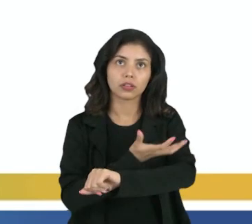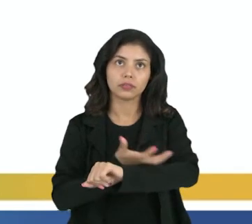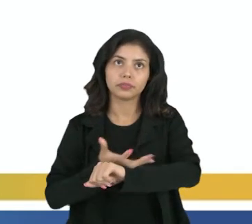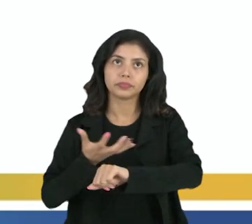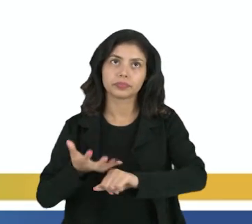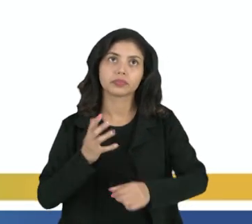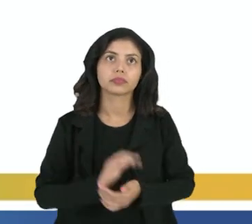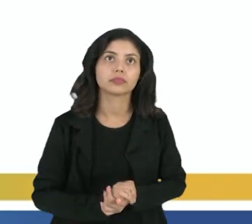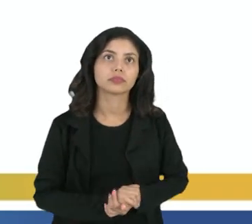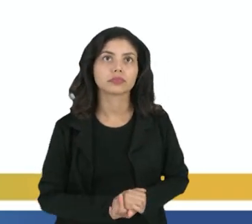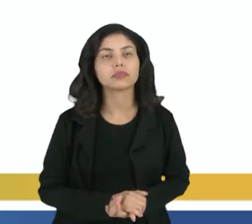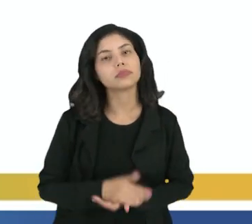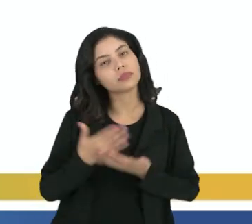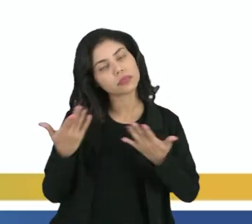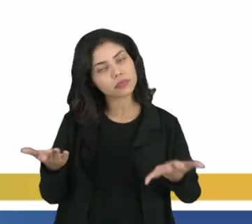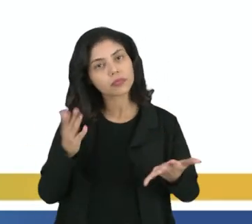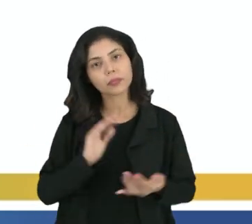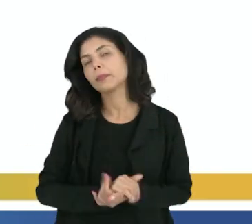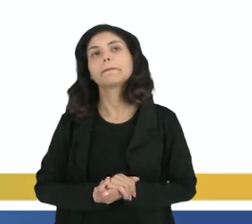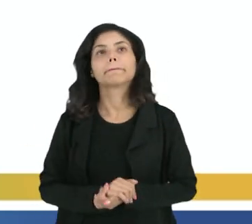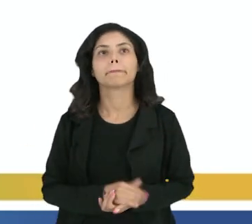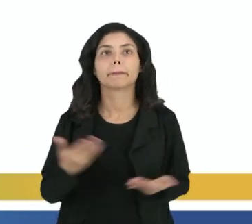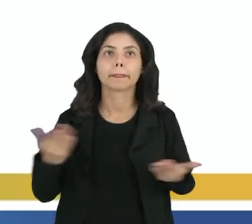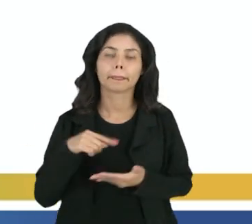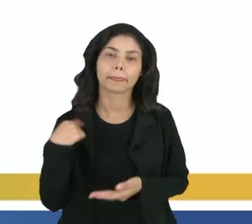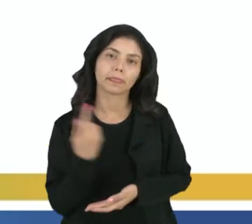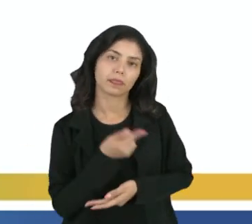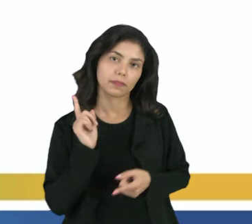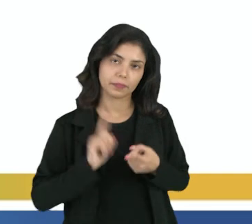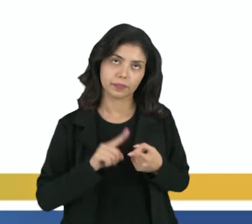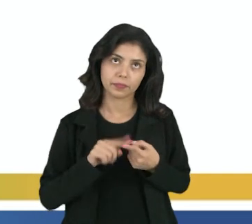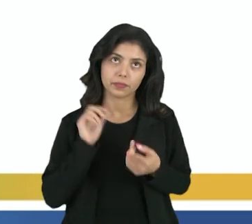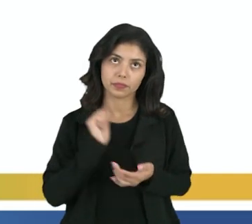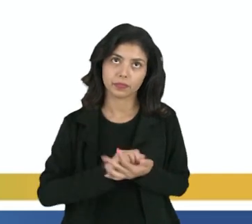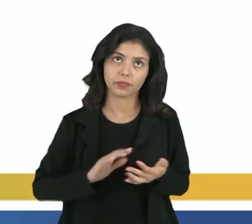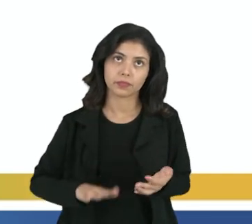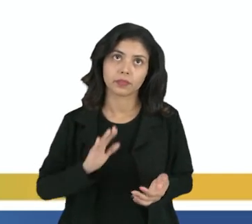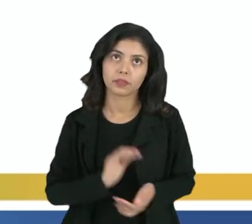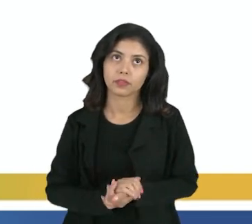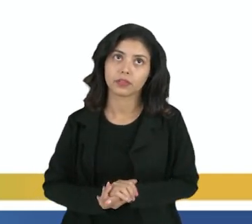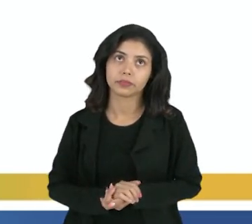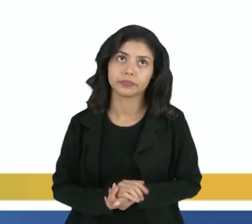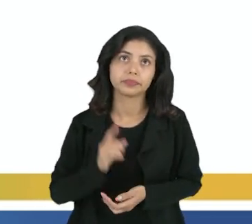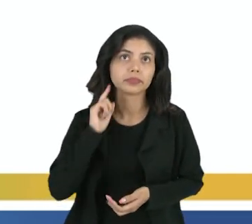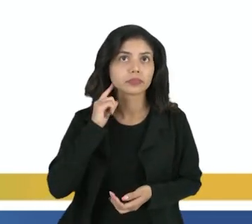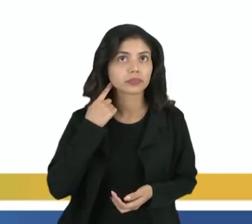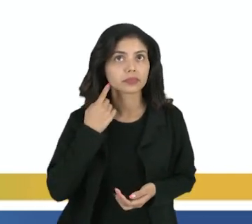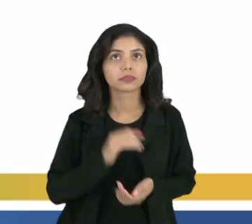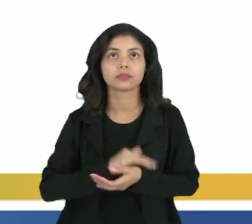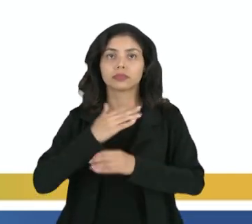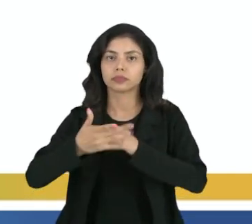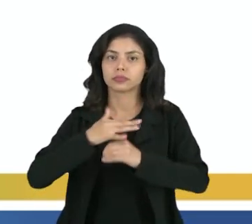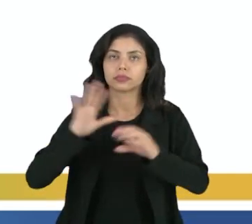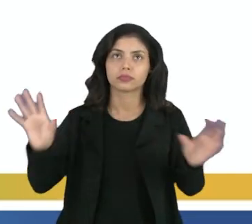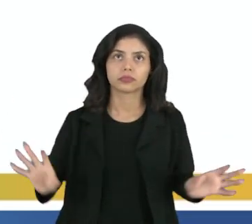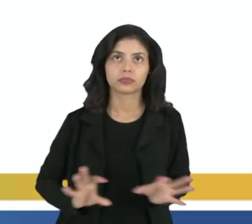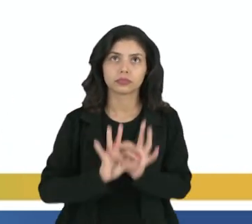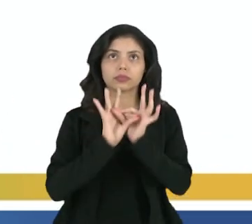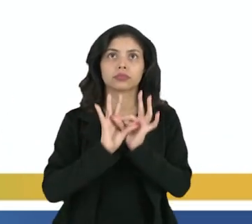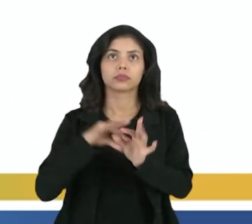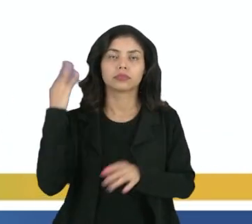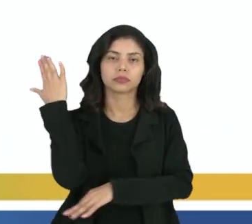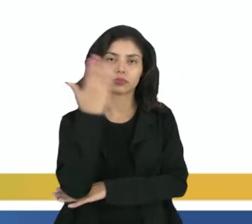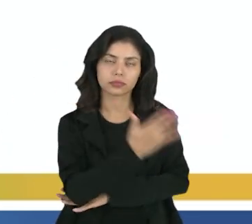agricultura. E nós vamos agora para o nosso primeiro exercitando, ok? A poluição